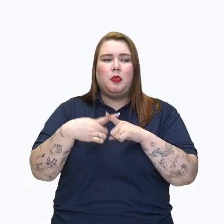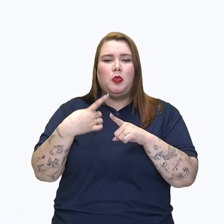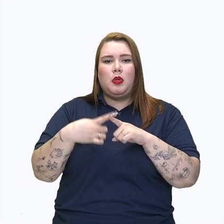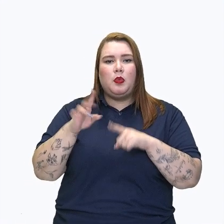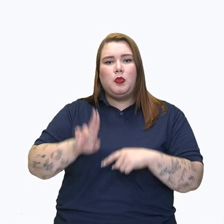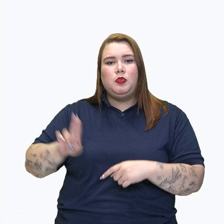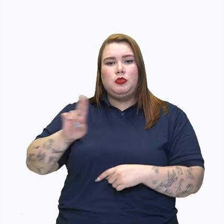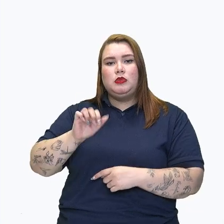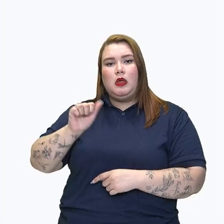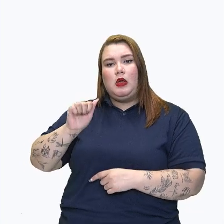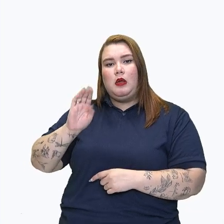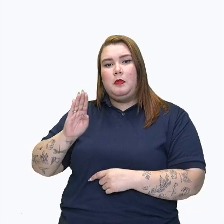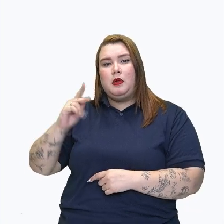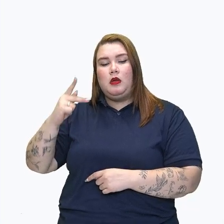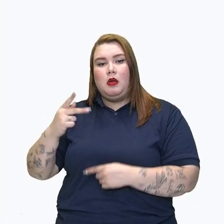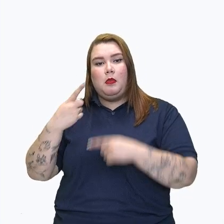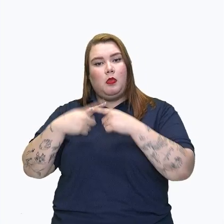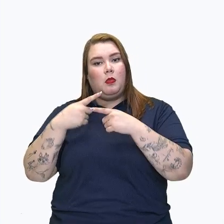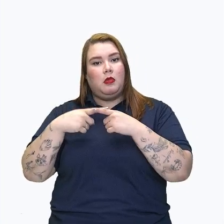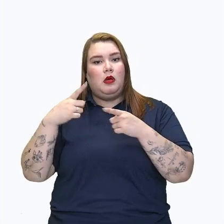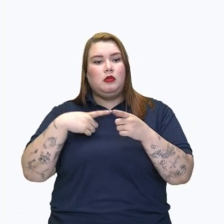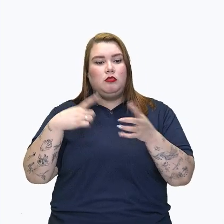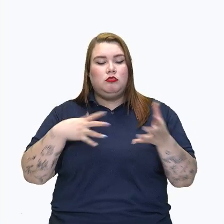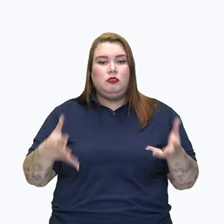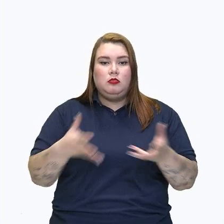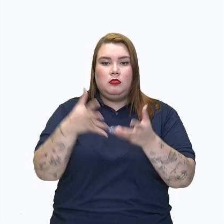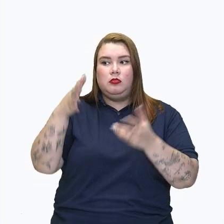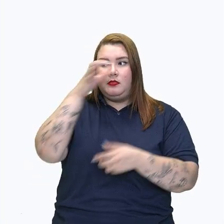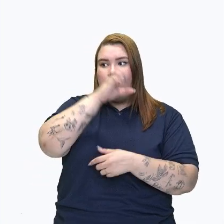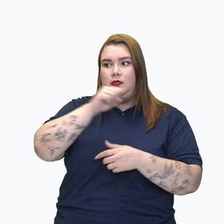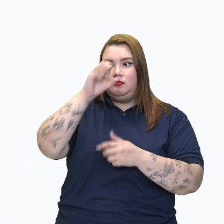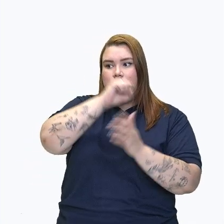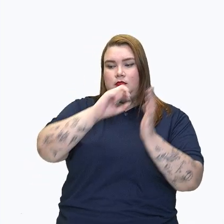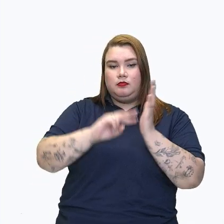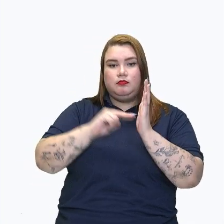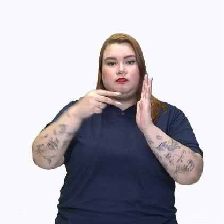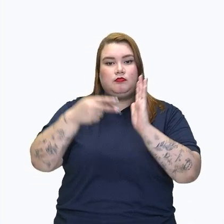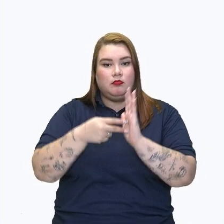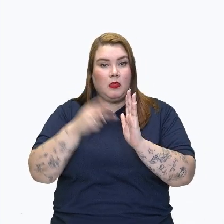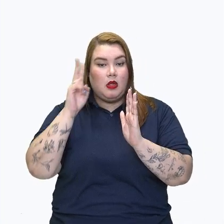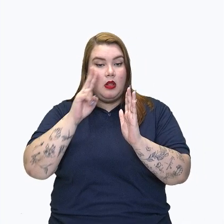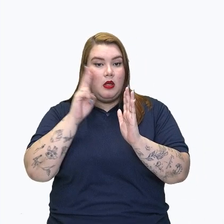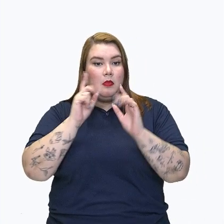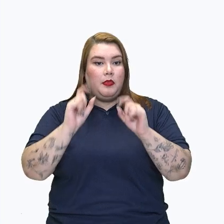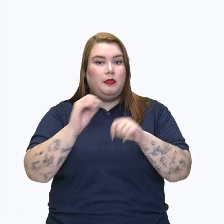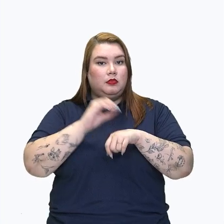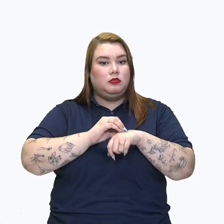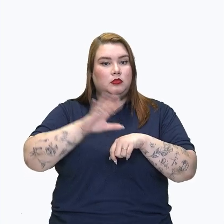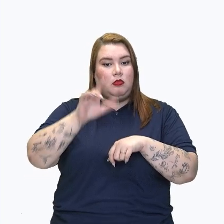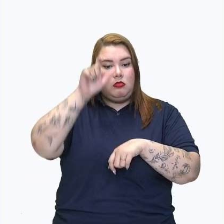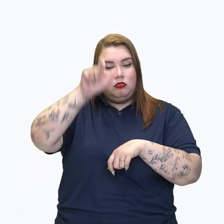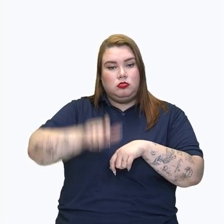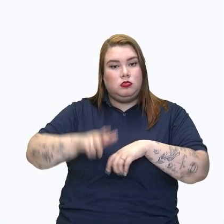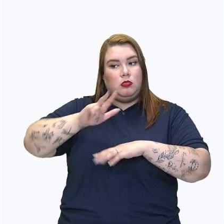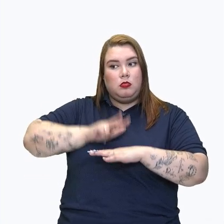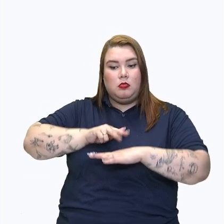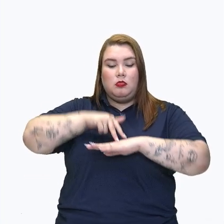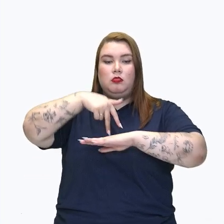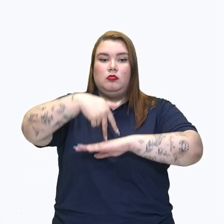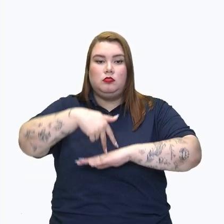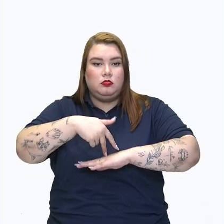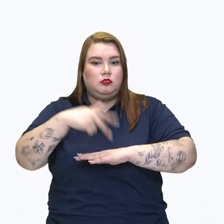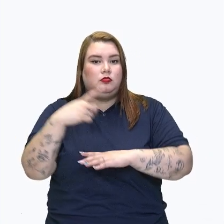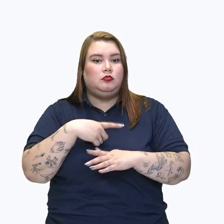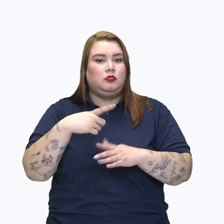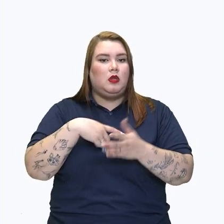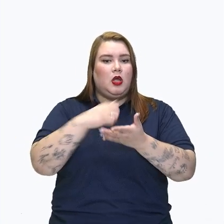ela favorece a aprendizagem significativa, lembrando que a gente está tentando colocar o estudante como protagonista, com atividades mão